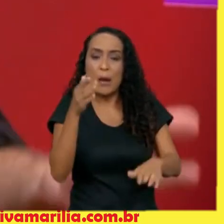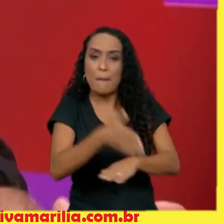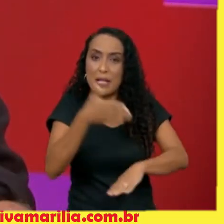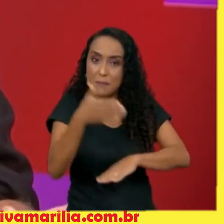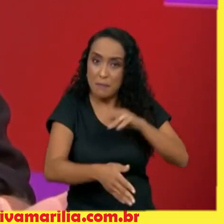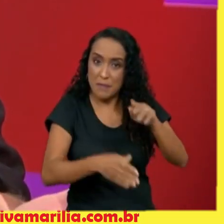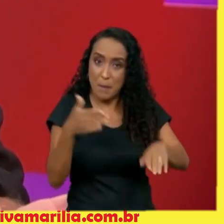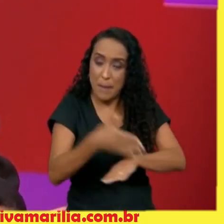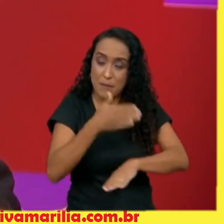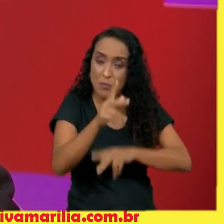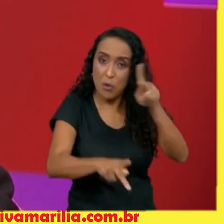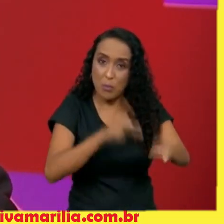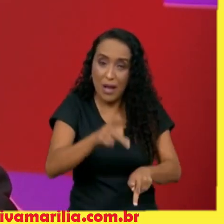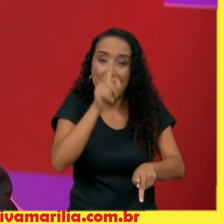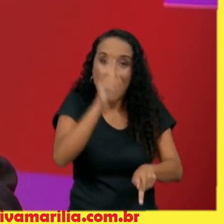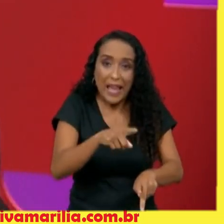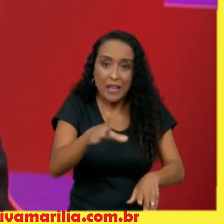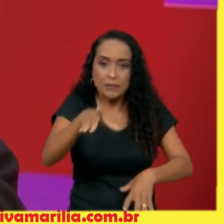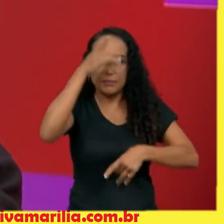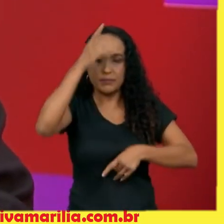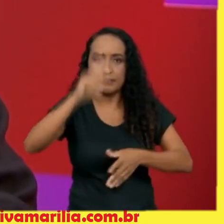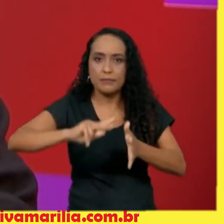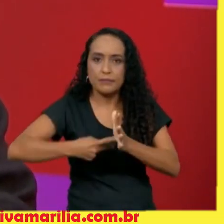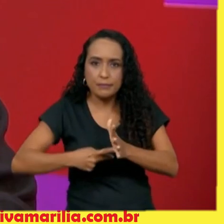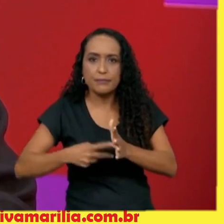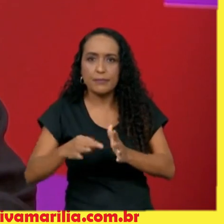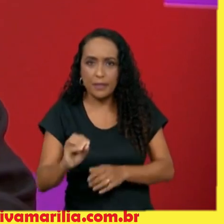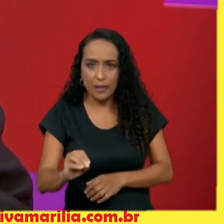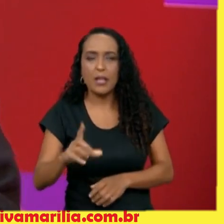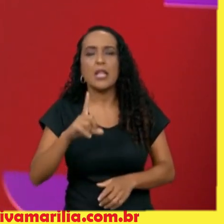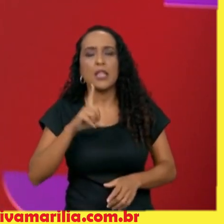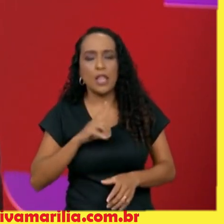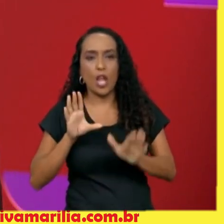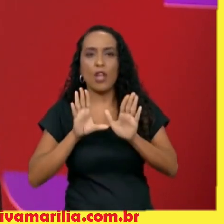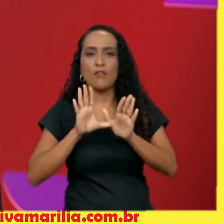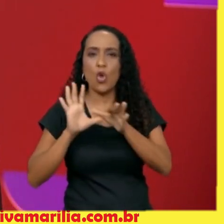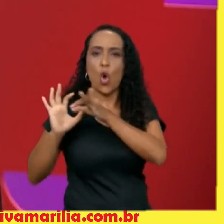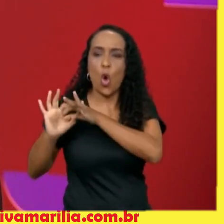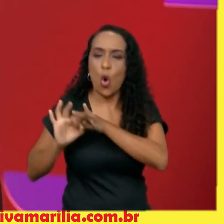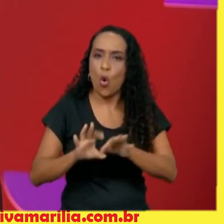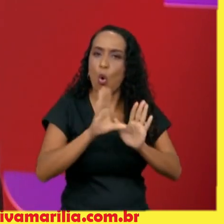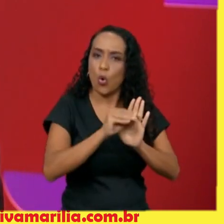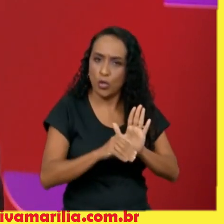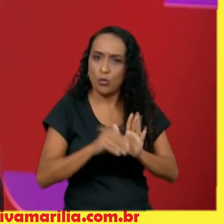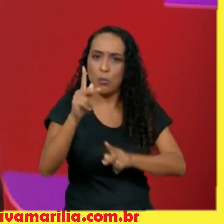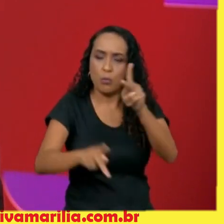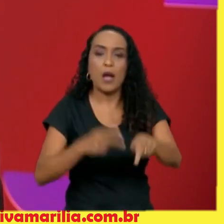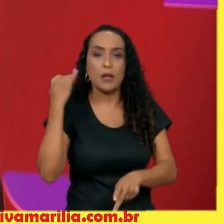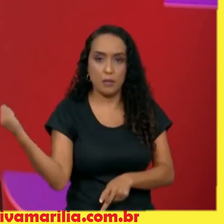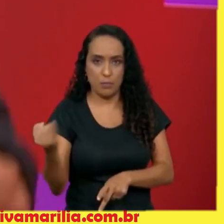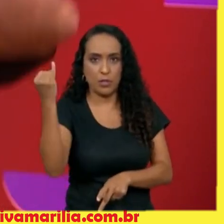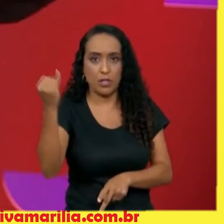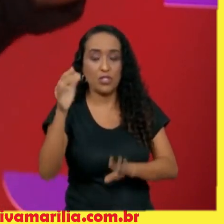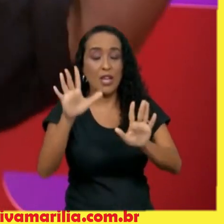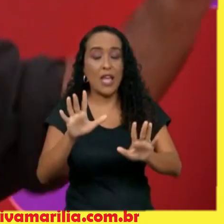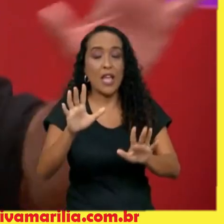como o partido se veste e se vê. É claro que teve um conteúdo popular importante, mas aí isso tem muito a ver com a figura pessoal de Lula e